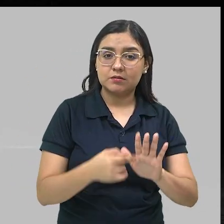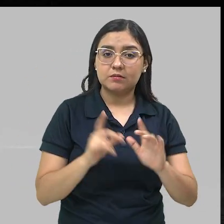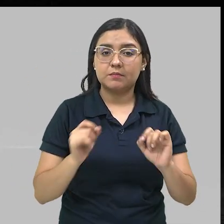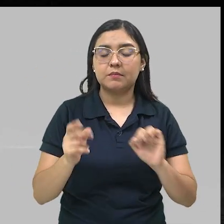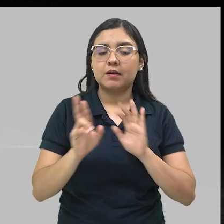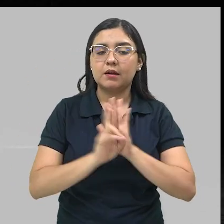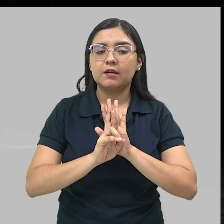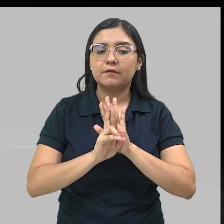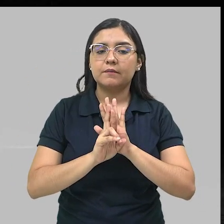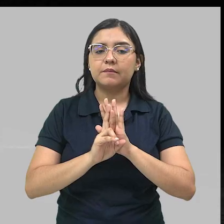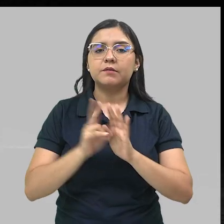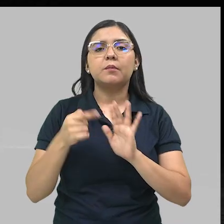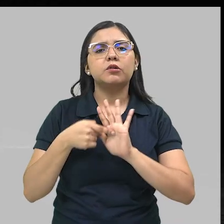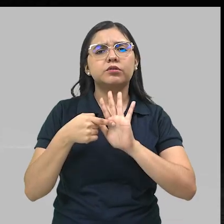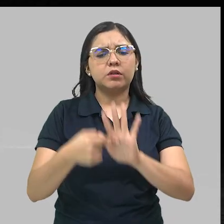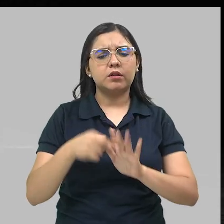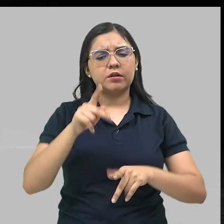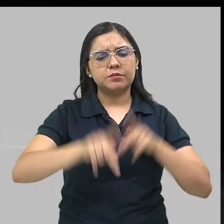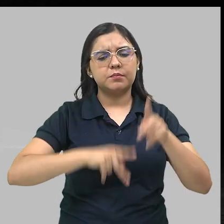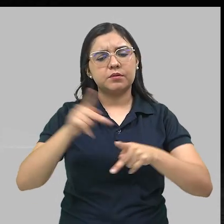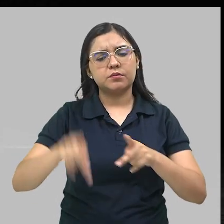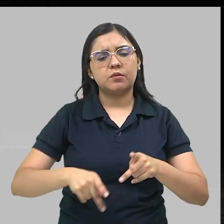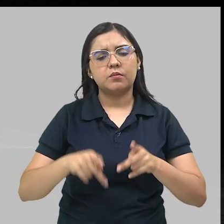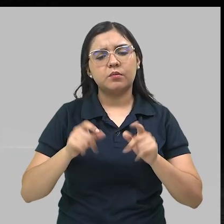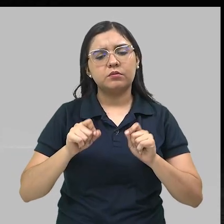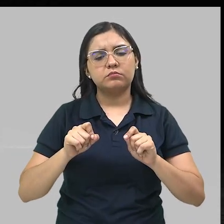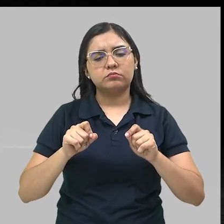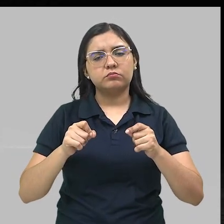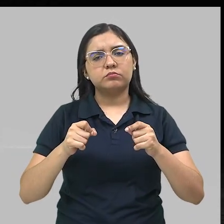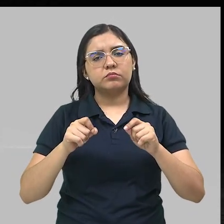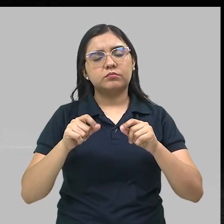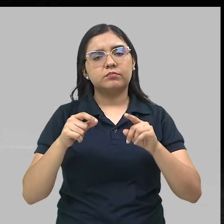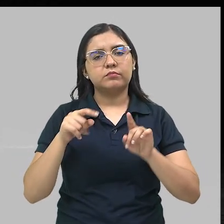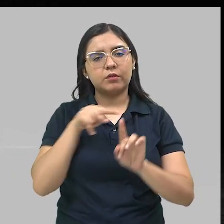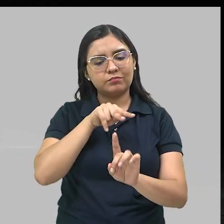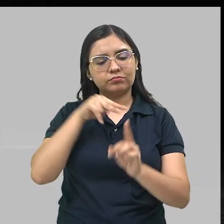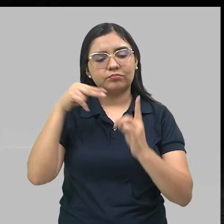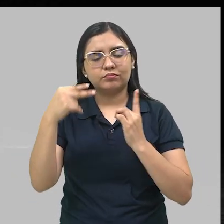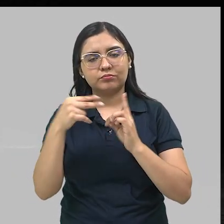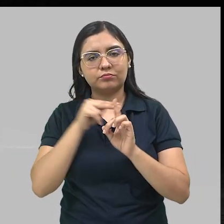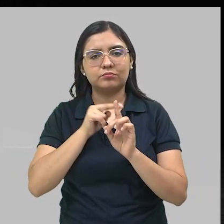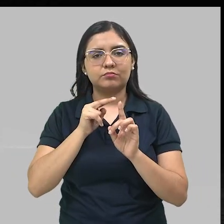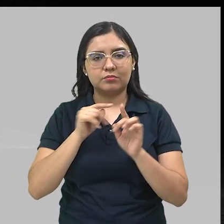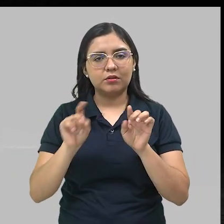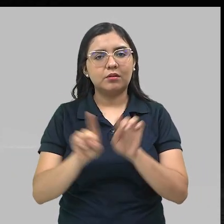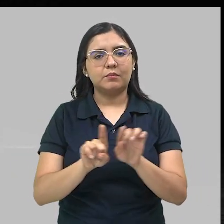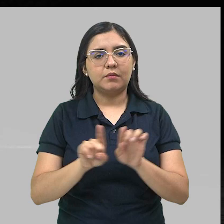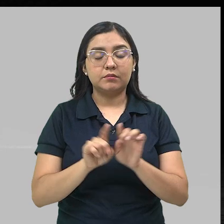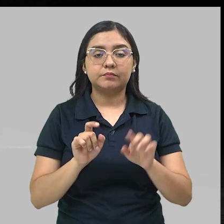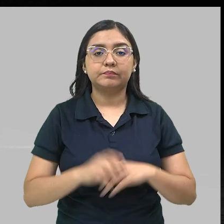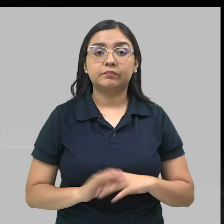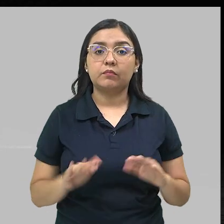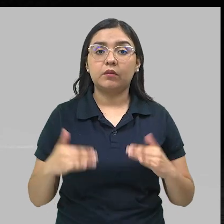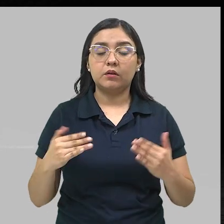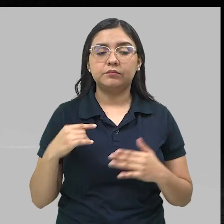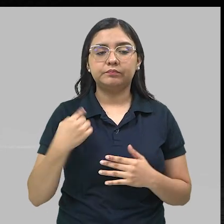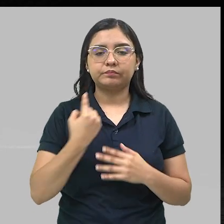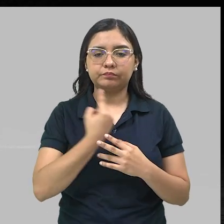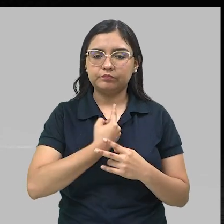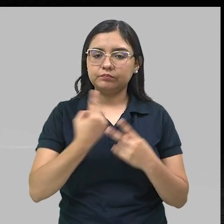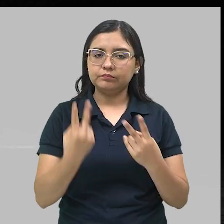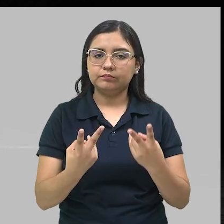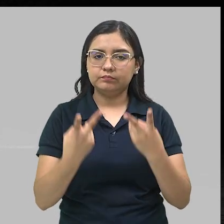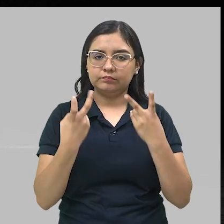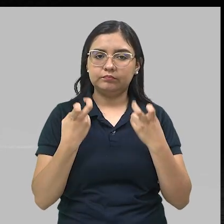ser refletido e as outras pessoas começarem a ter um outro ponto de vista. Então, a gente percebe que é